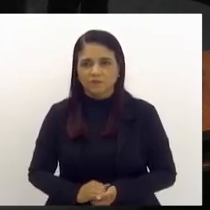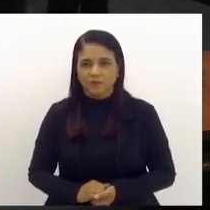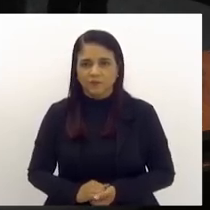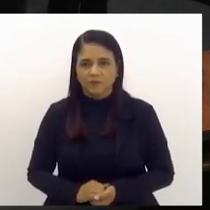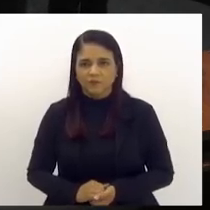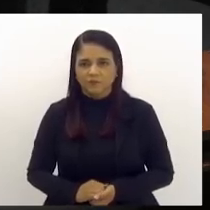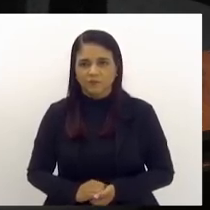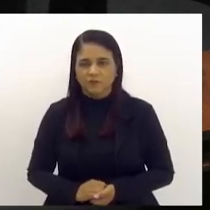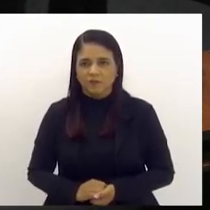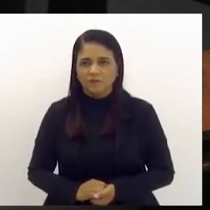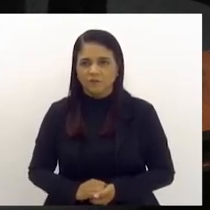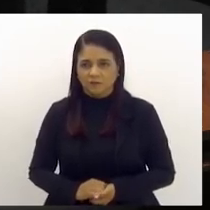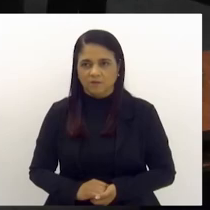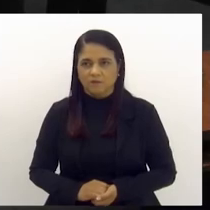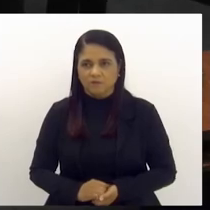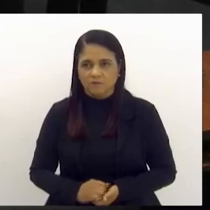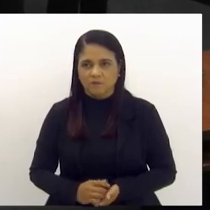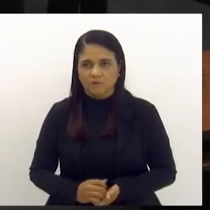Já foi.